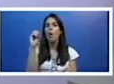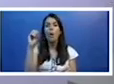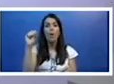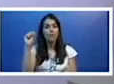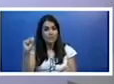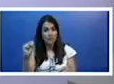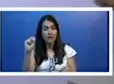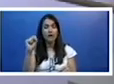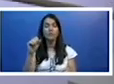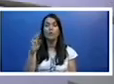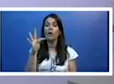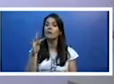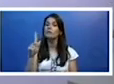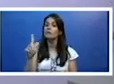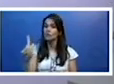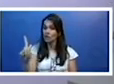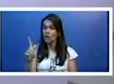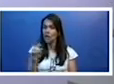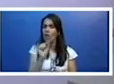nesses 3 pontinhos.